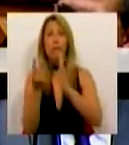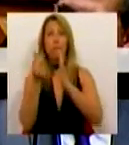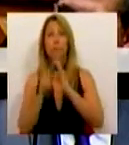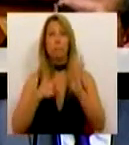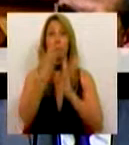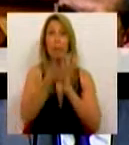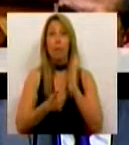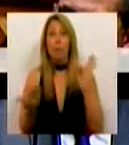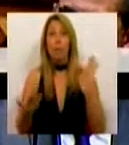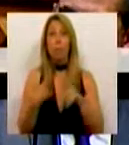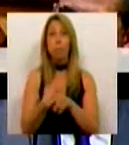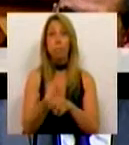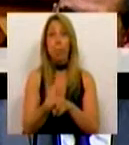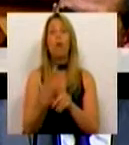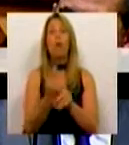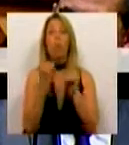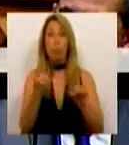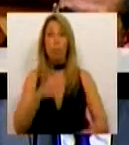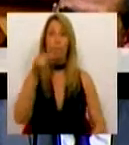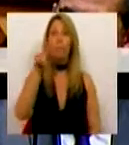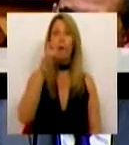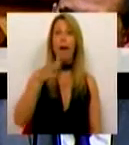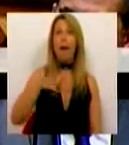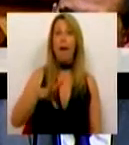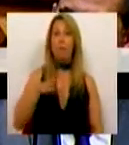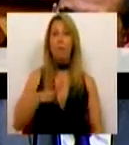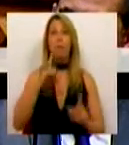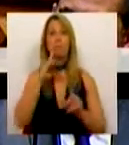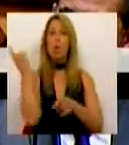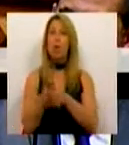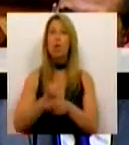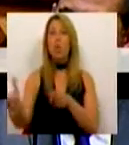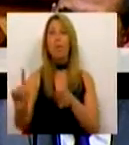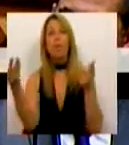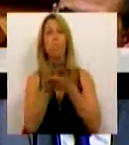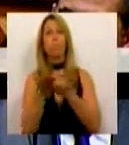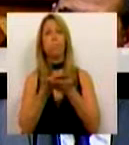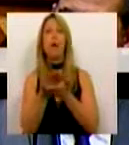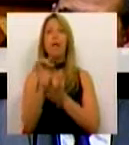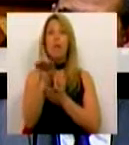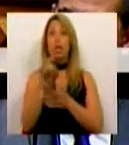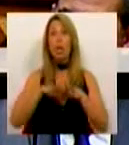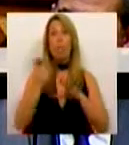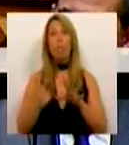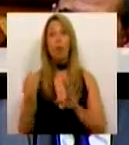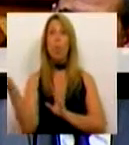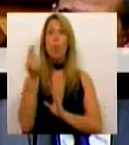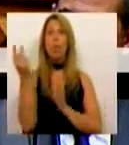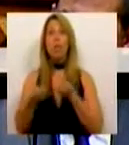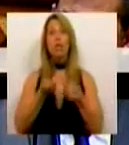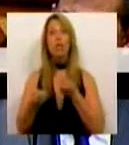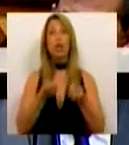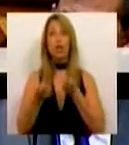diplomas, uma vez que o Bloco de Esquerda pretende tratar de uma assentada a questão das unidades de gestão florestal e as